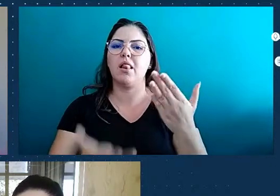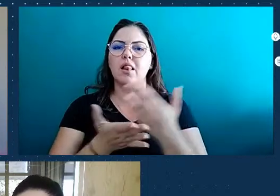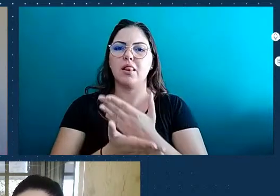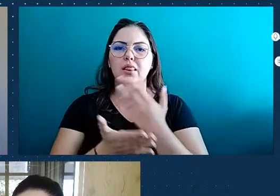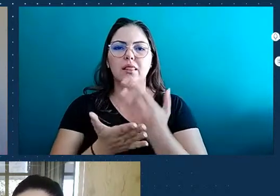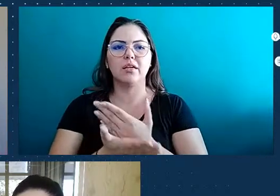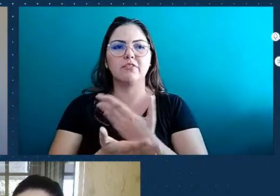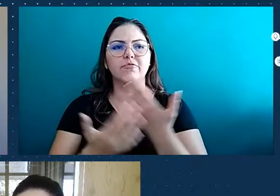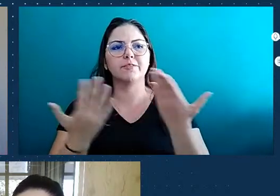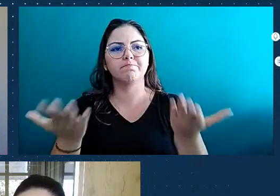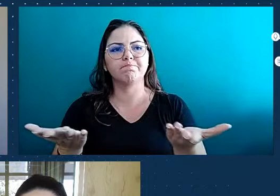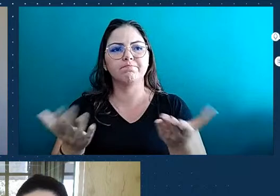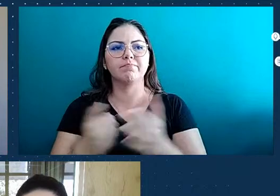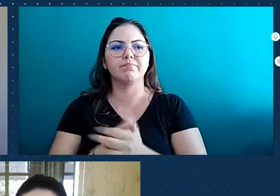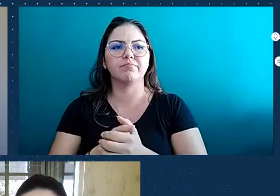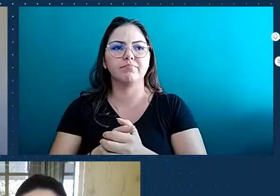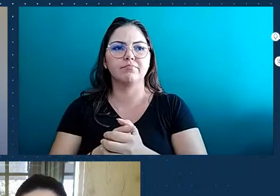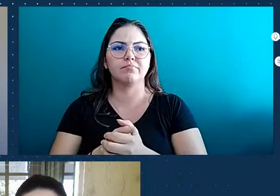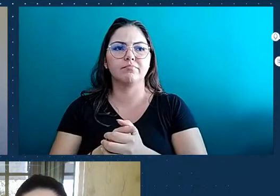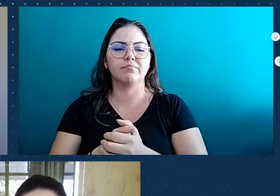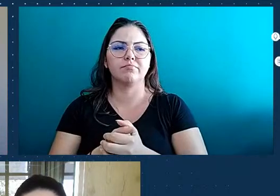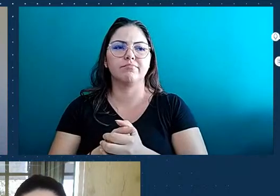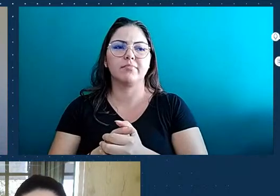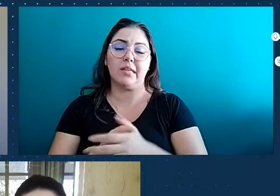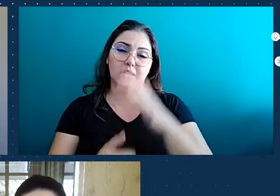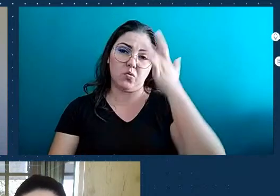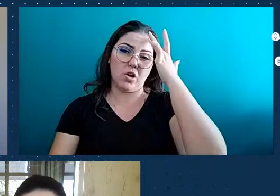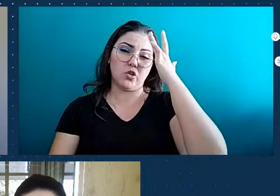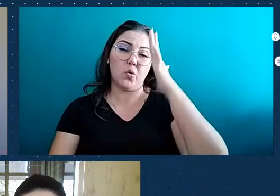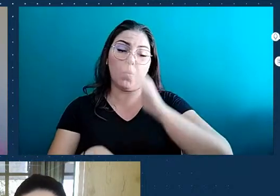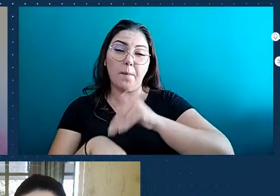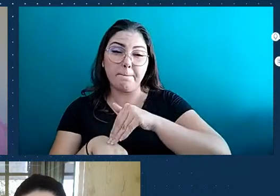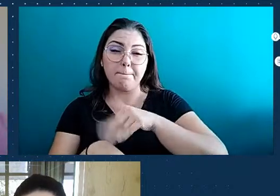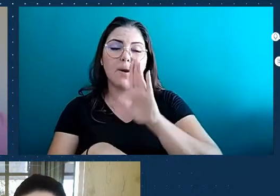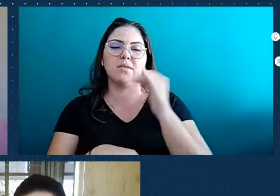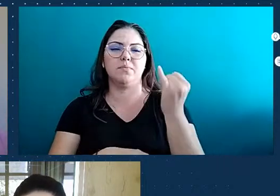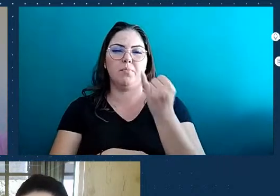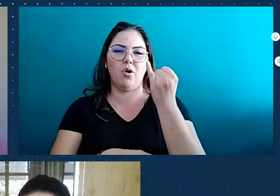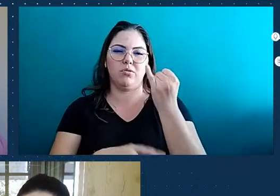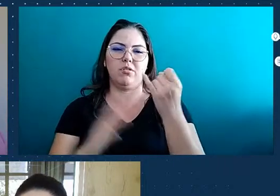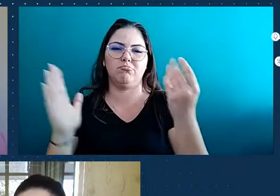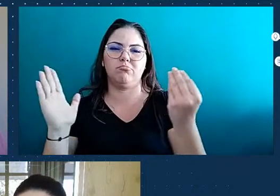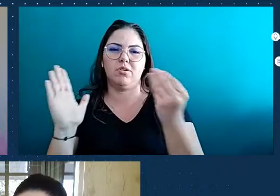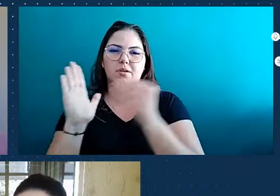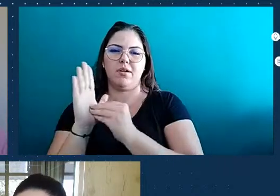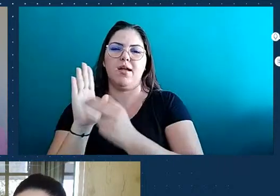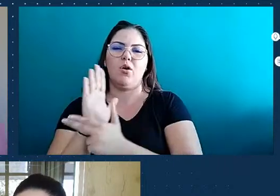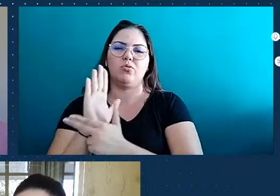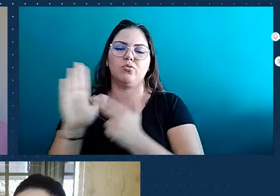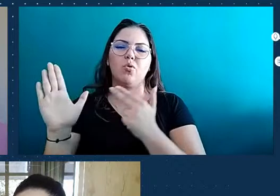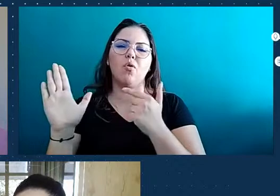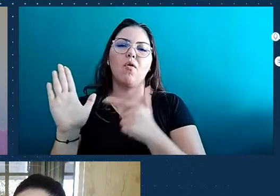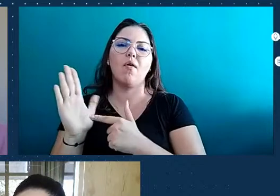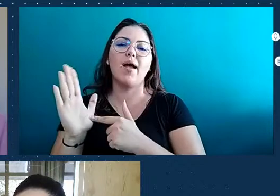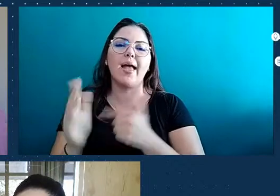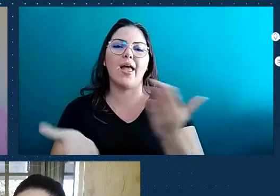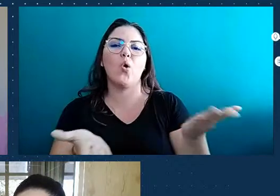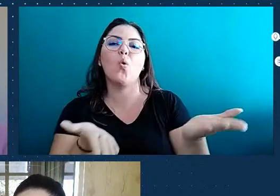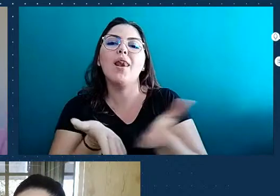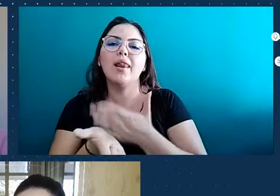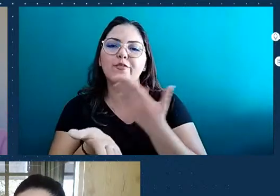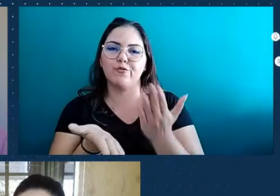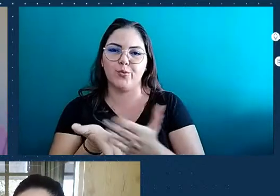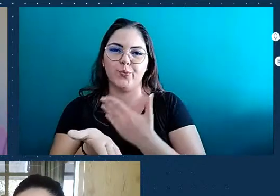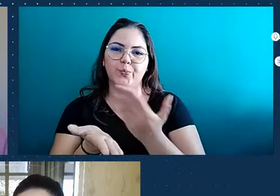Santa, eu diria que continua sendo o velho livro, né? O velho livro tem um peso, né? Porque principalmente os clássicos,